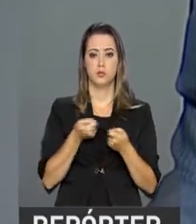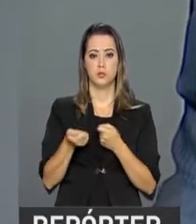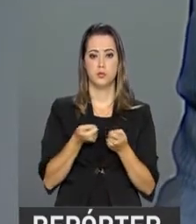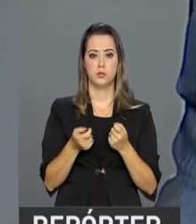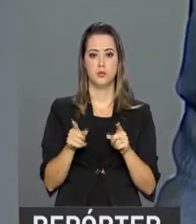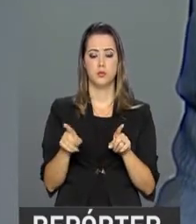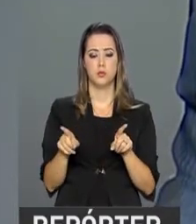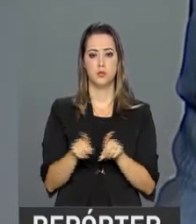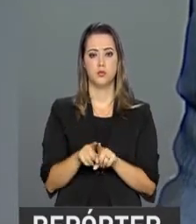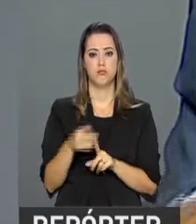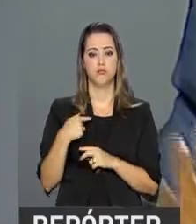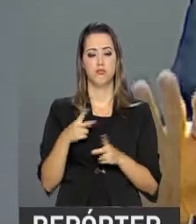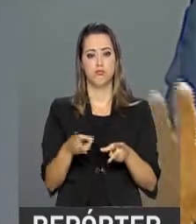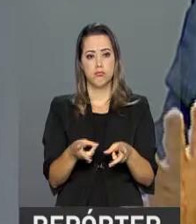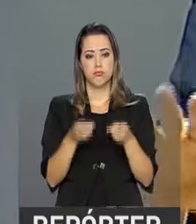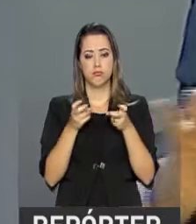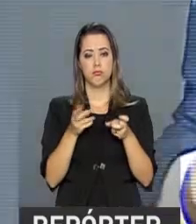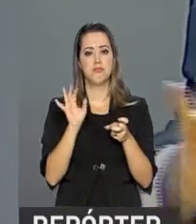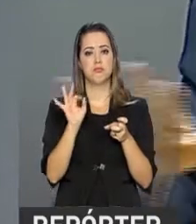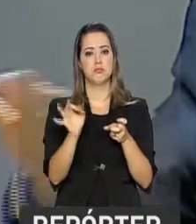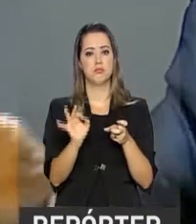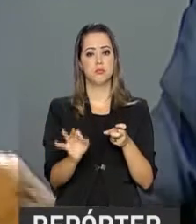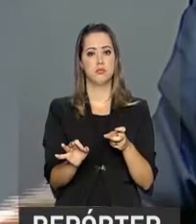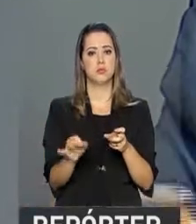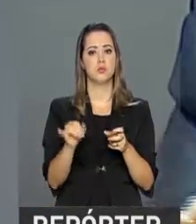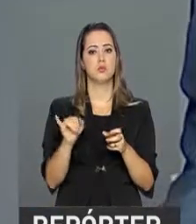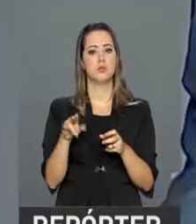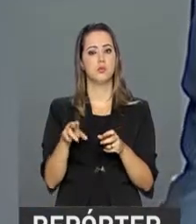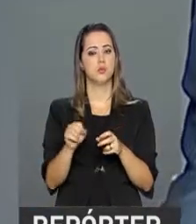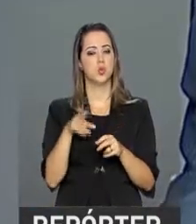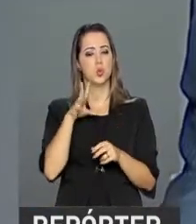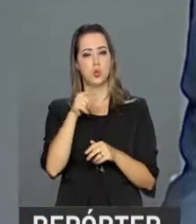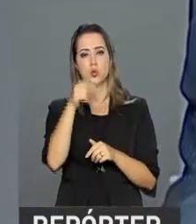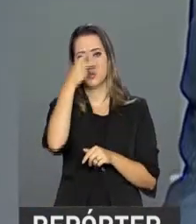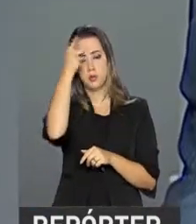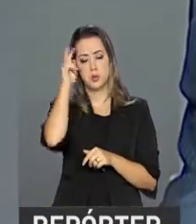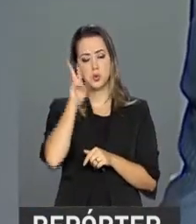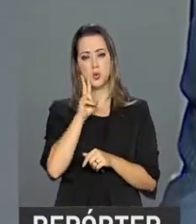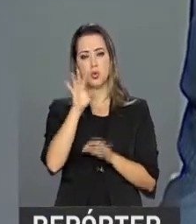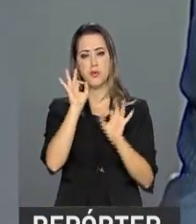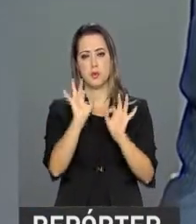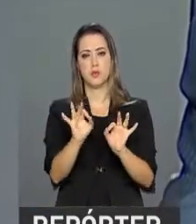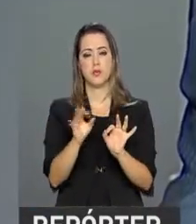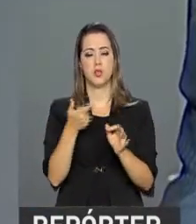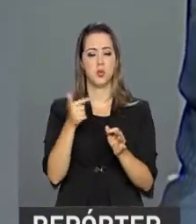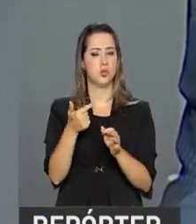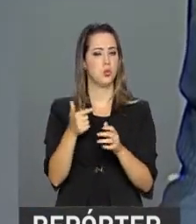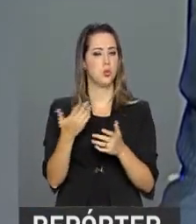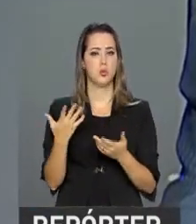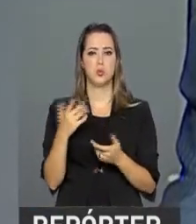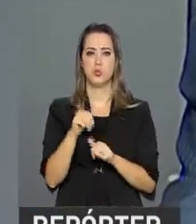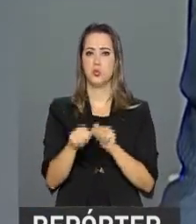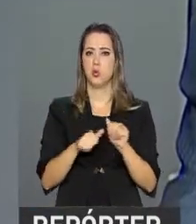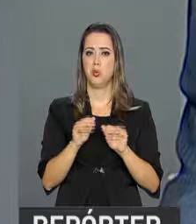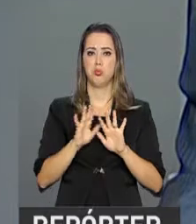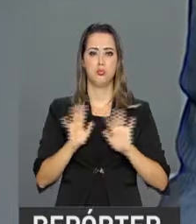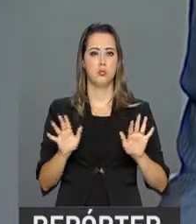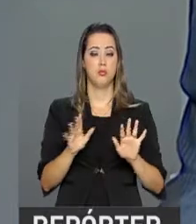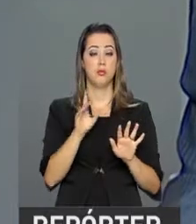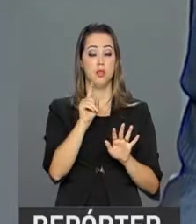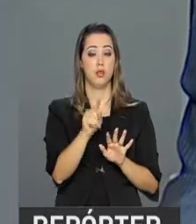que me parece também já está na provisória de todos os analistas até isso não há grande controvérsia